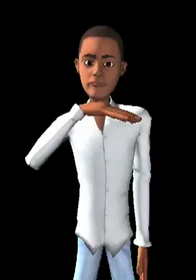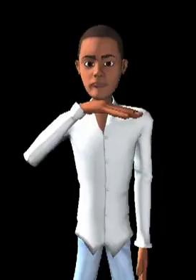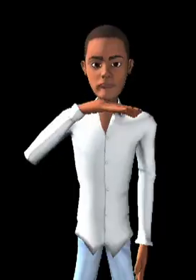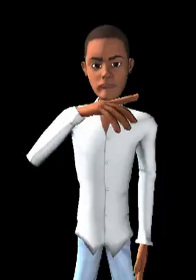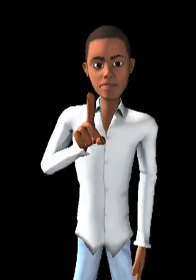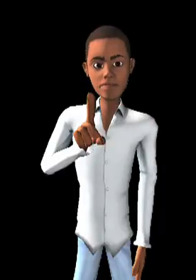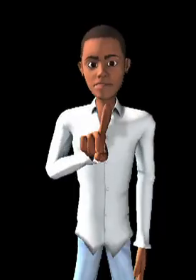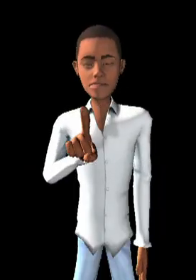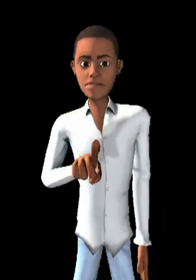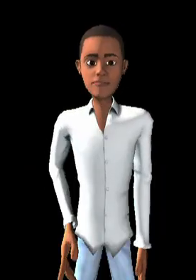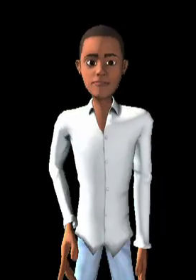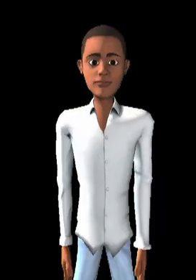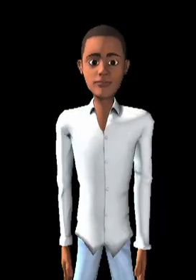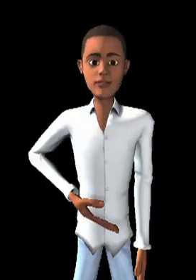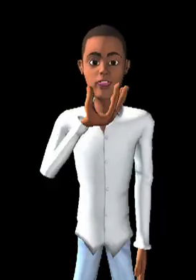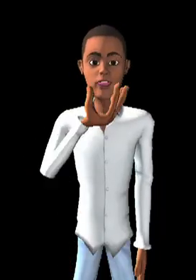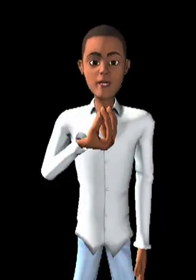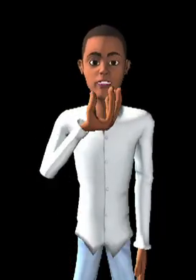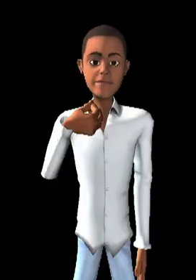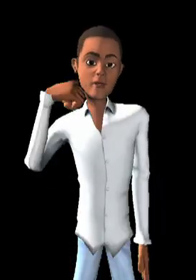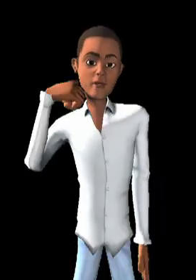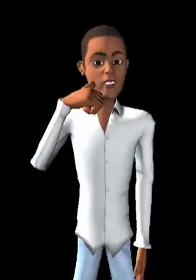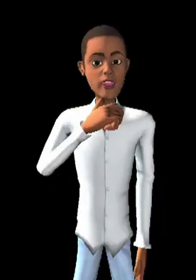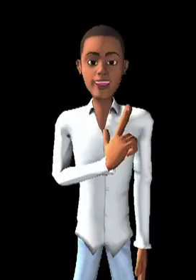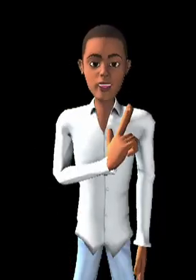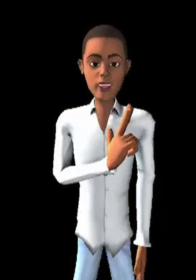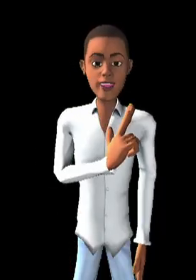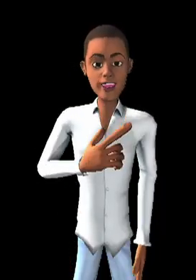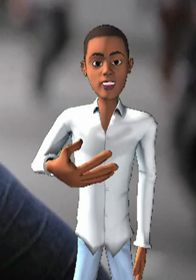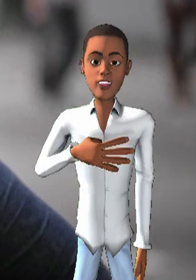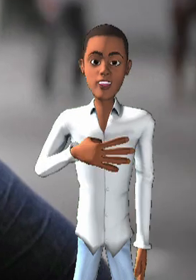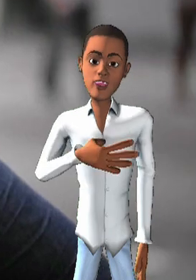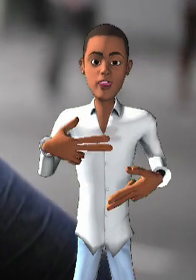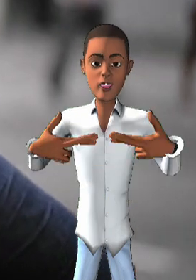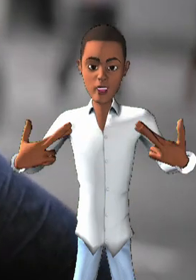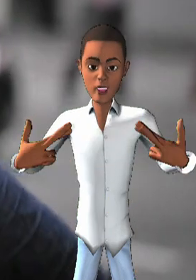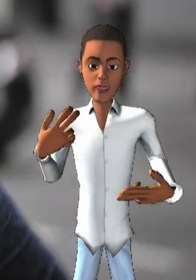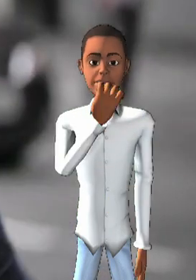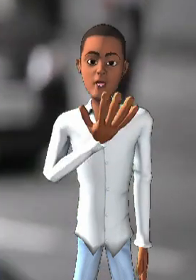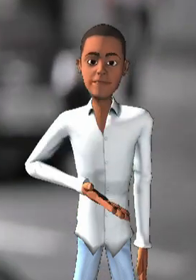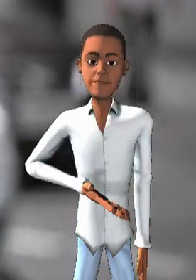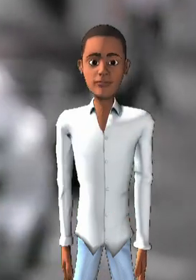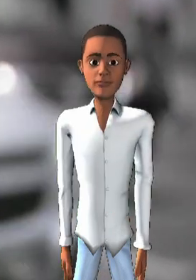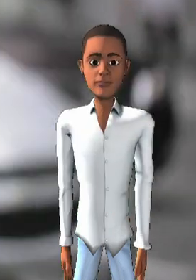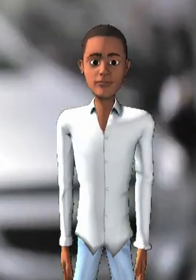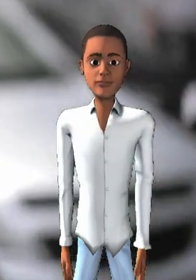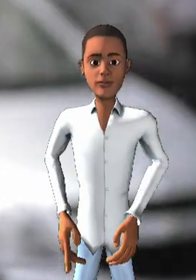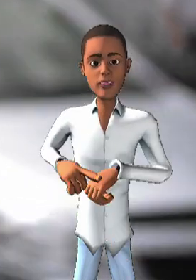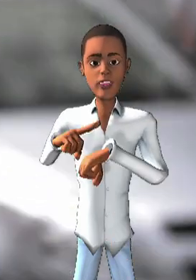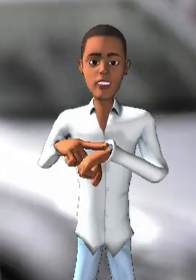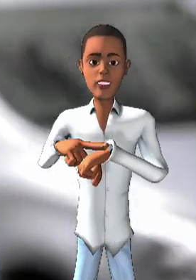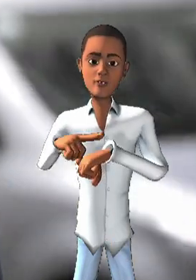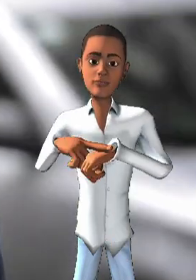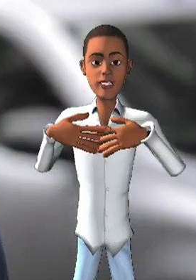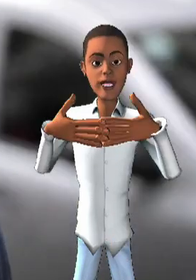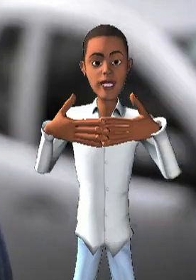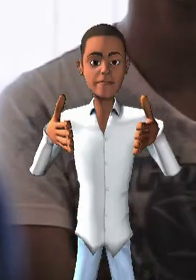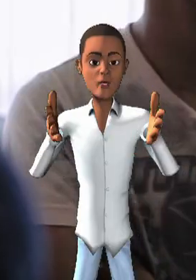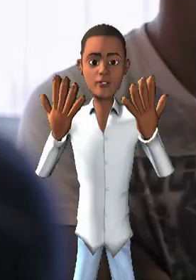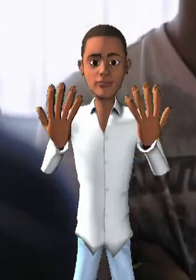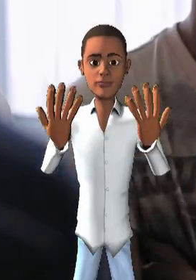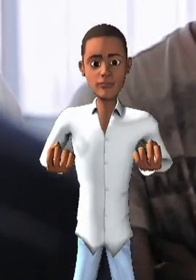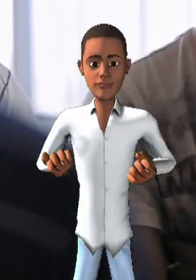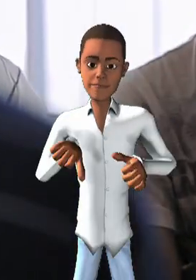é ruim. Pelo contrário, ela valoriza as riquezas do masculino e do feminino. É tempo de abrir espaço